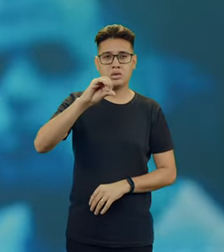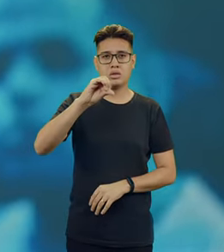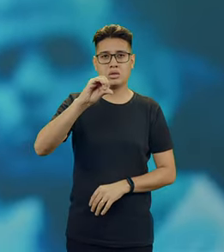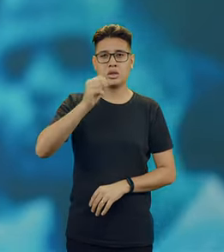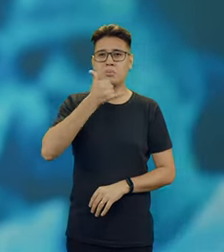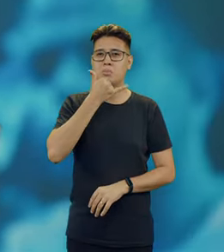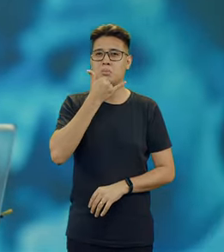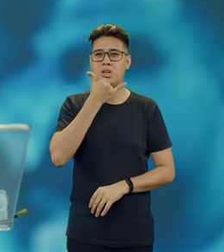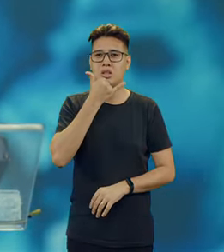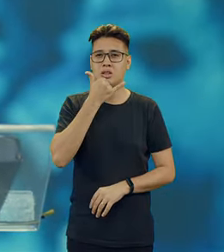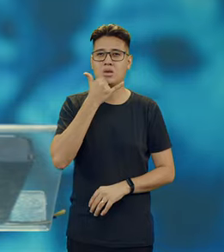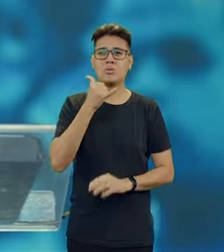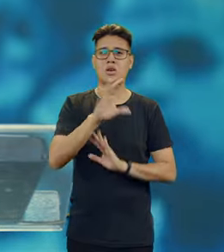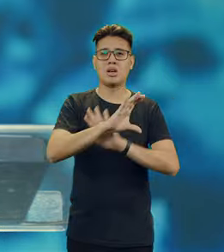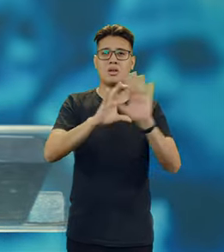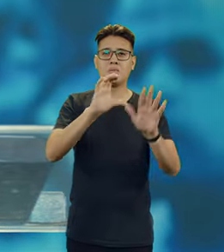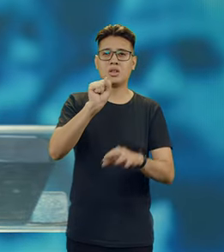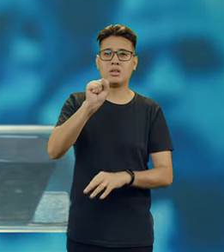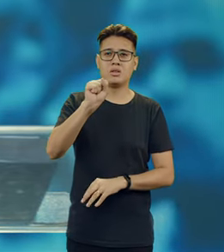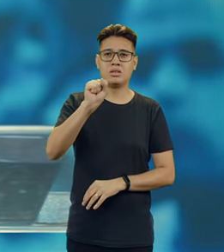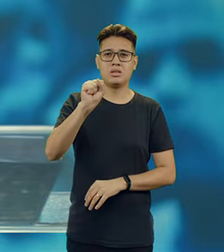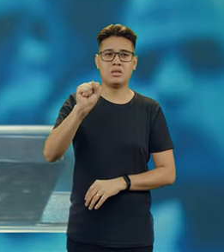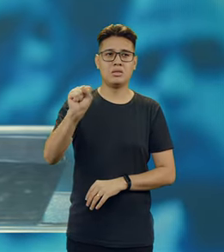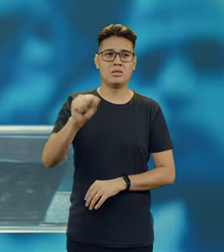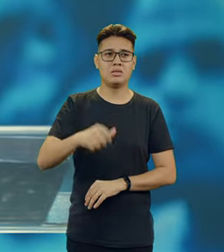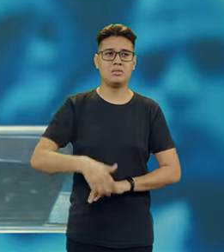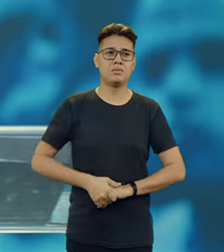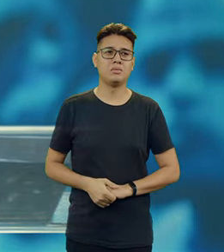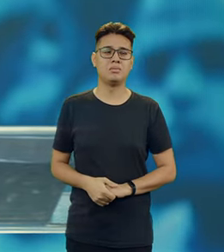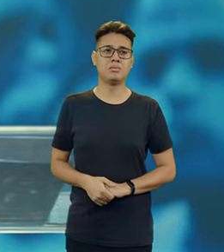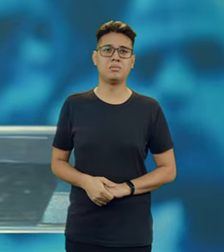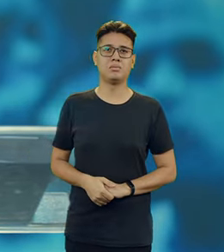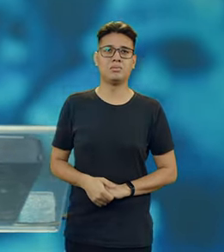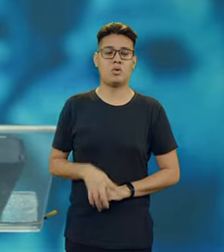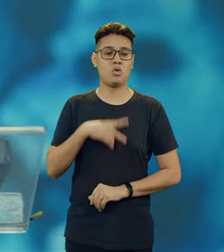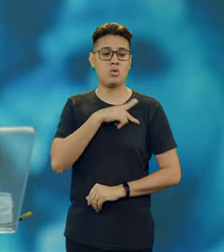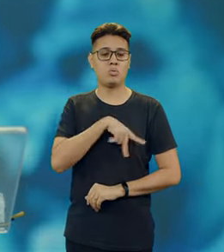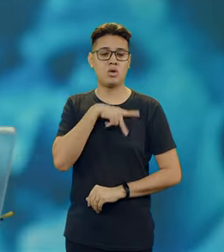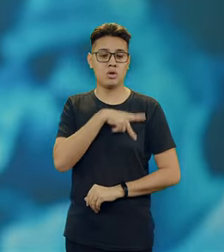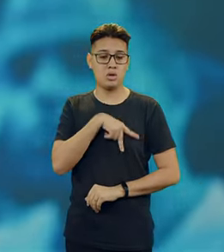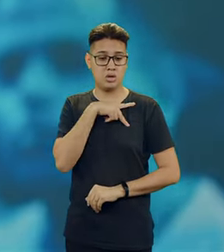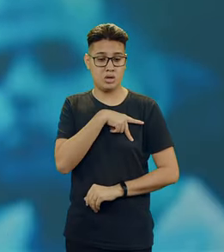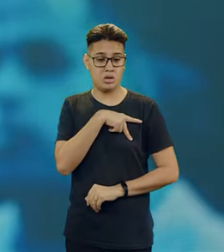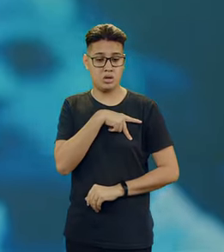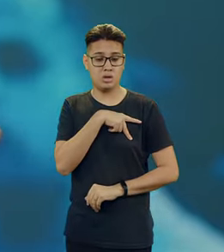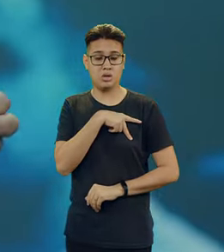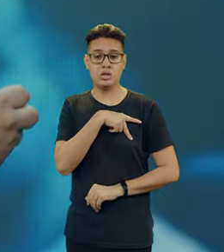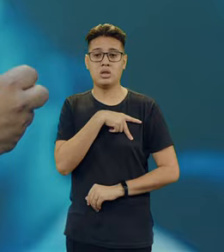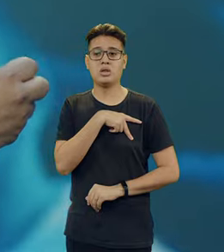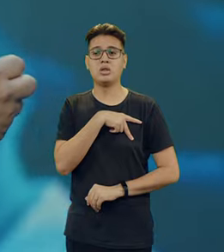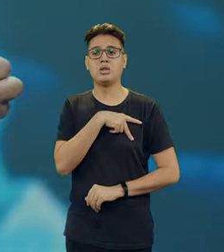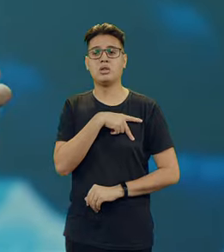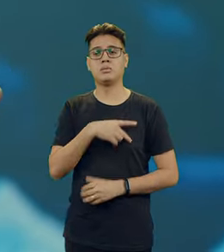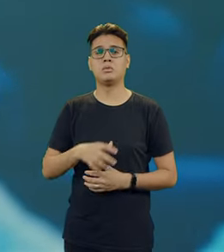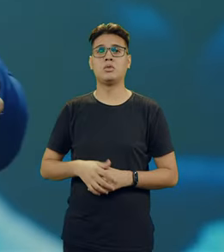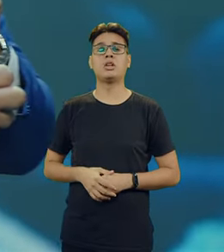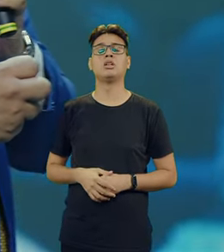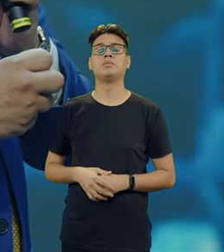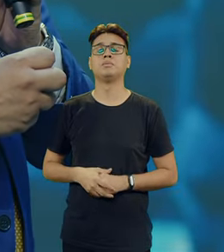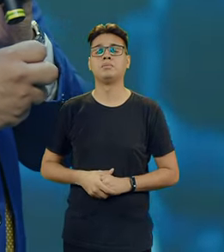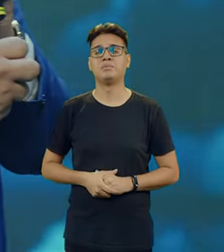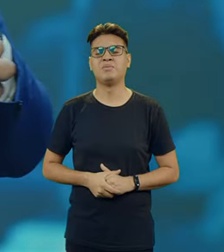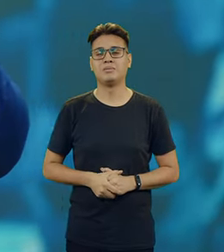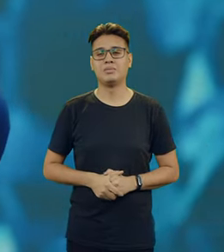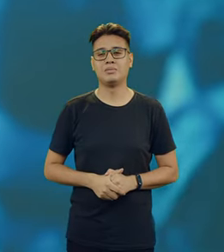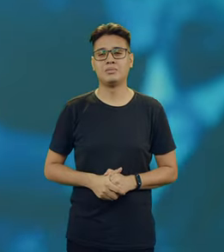capítulo 8, o apóstolo Paulo está elogiando esses irmãos que, mesmo com as suas dificuldades,